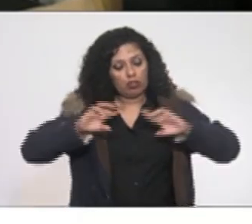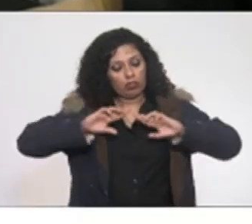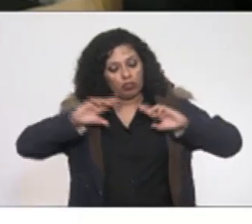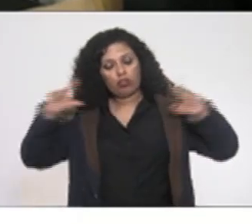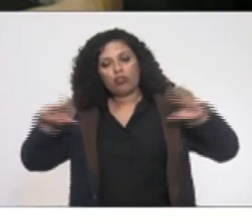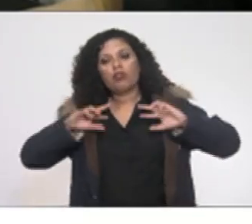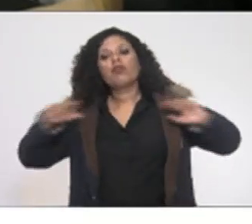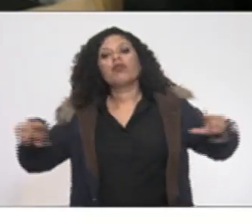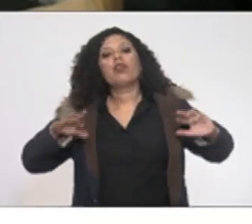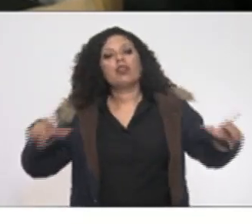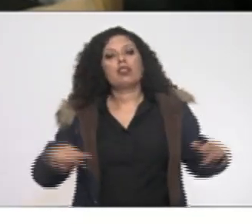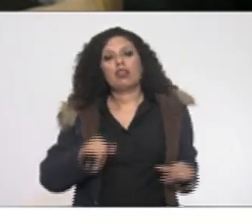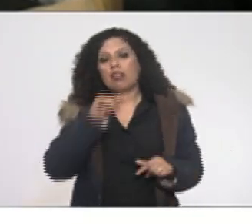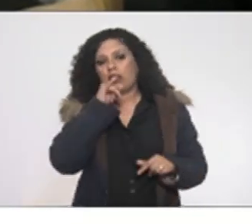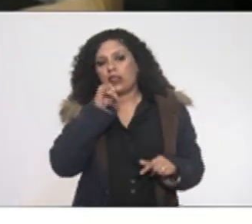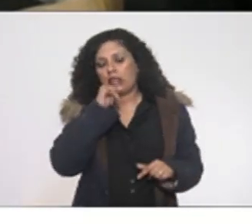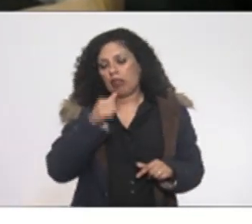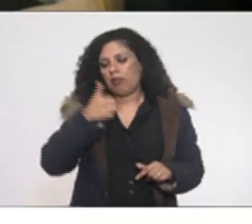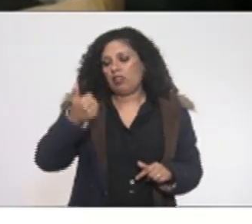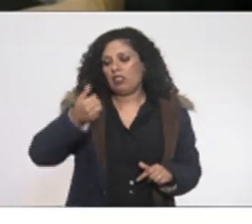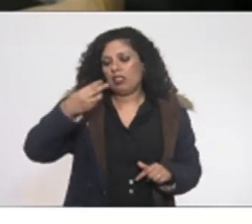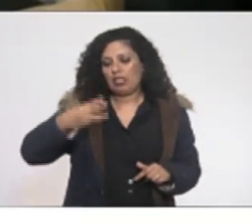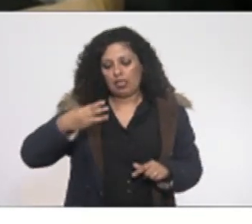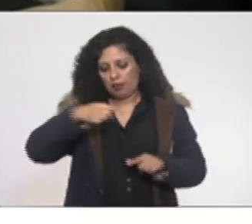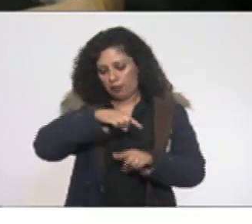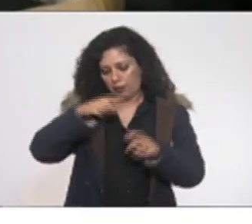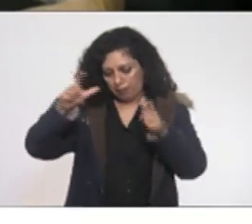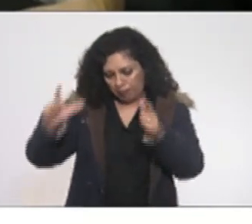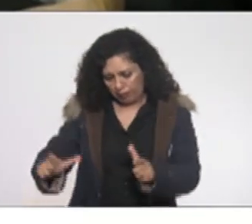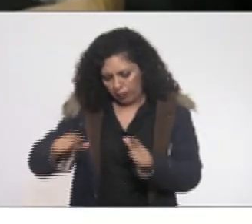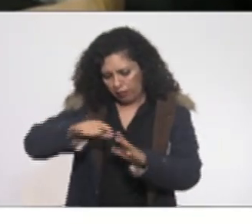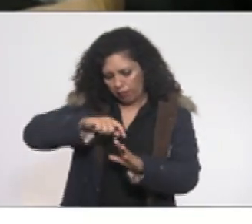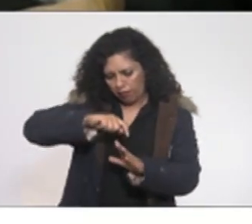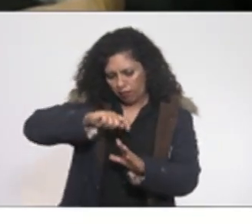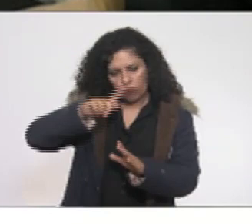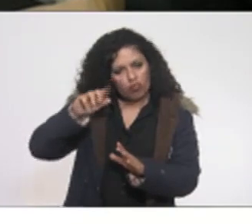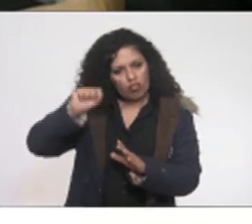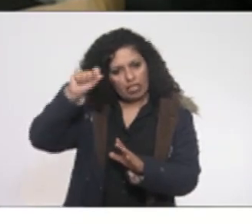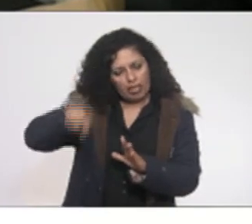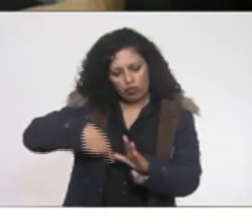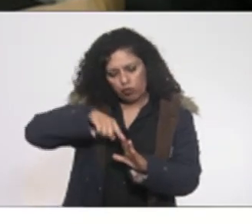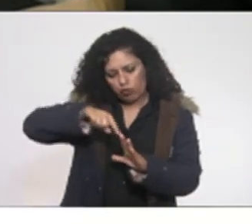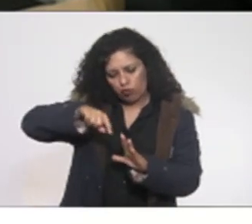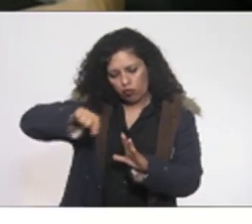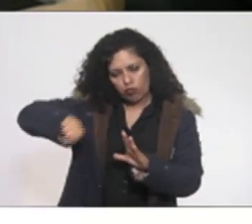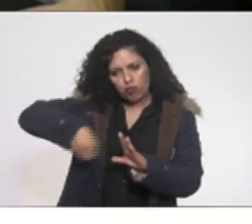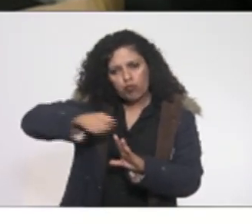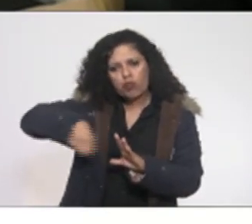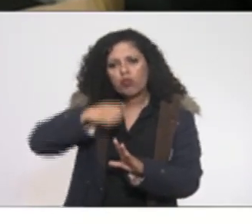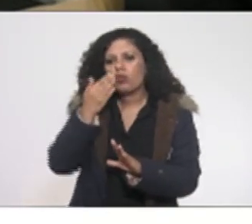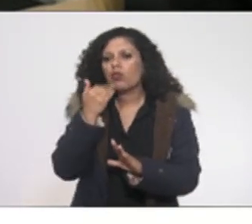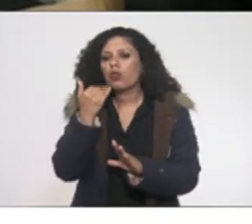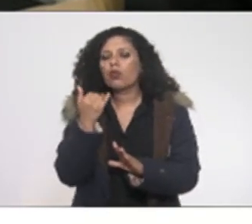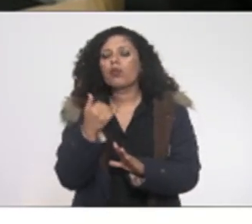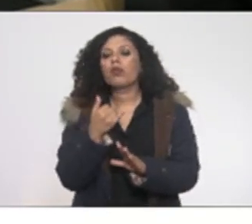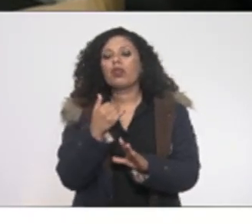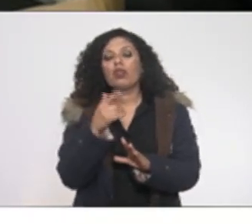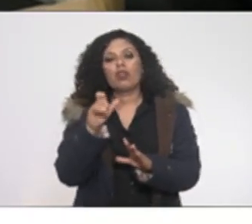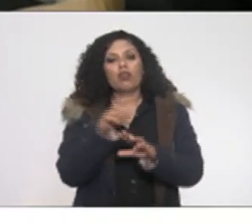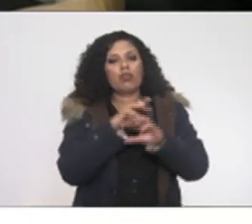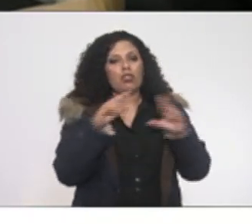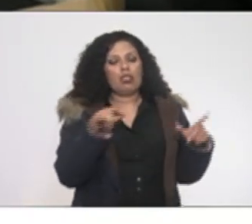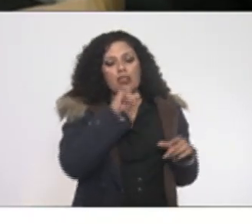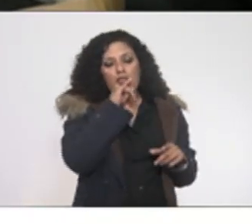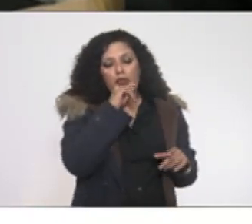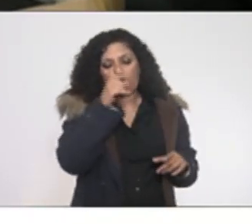preço para o botijão de 13 litros e um preço para o a granel, inibe muito. Nós somos importadores líquidos de GLP,